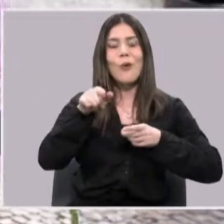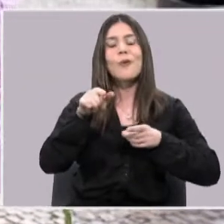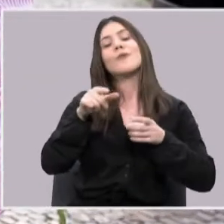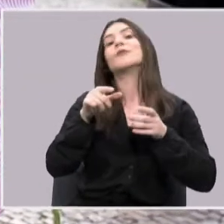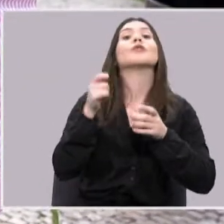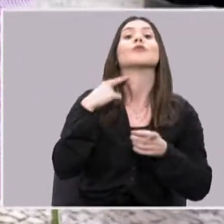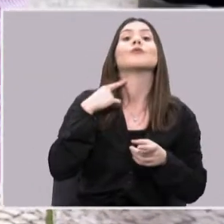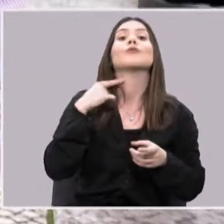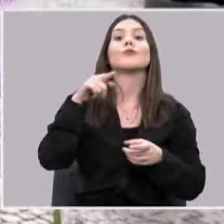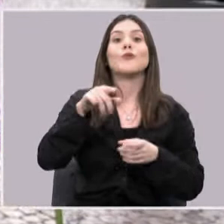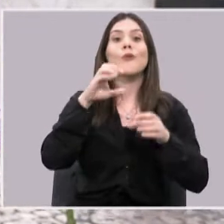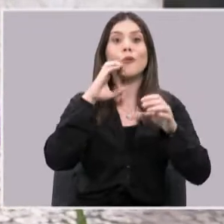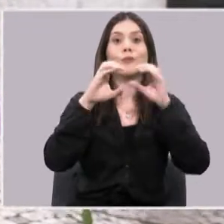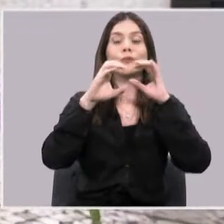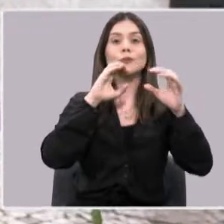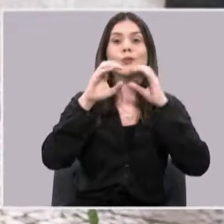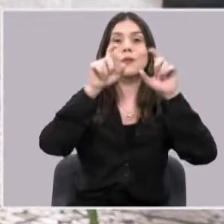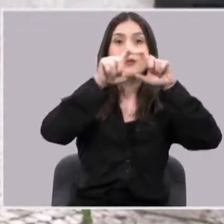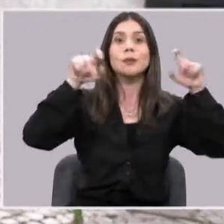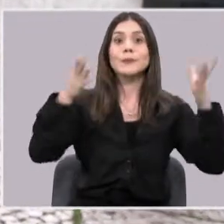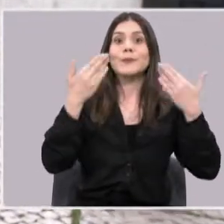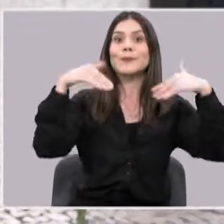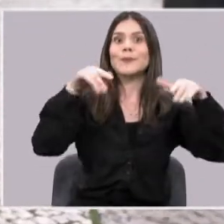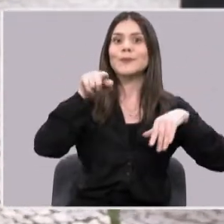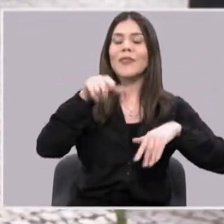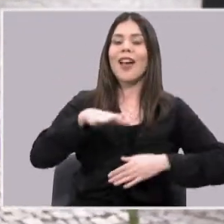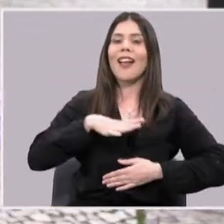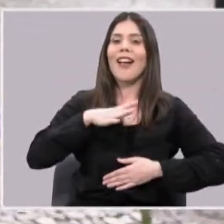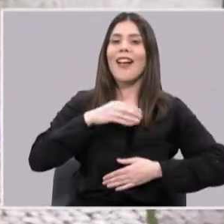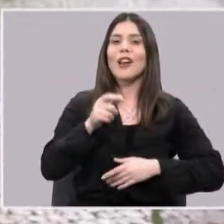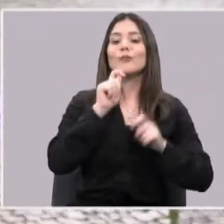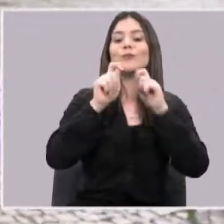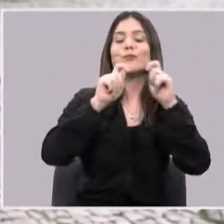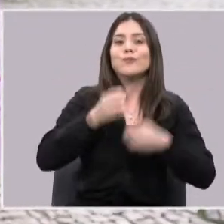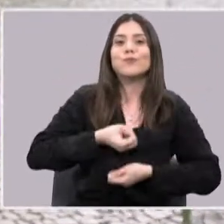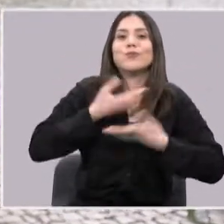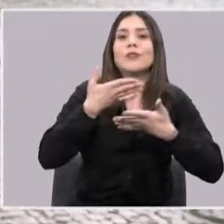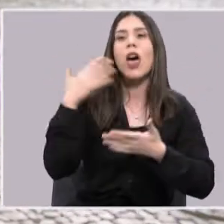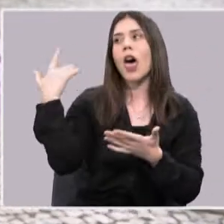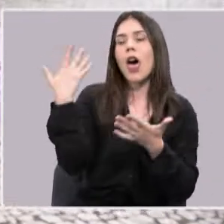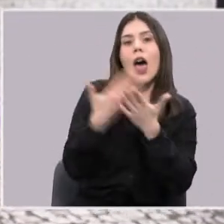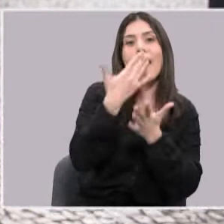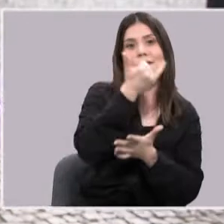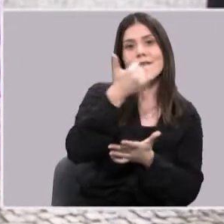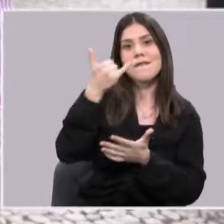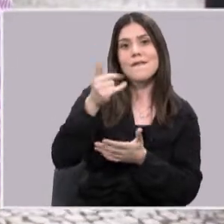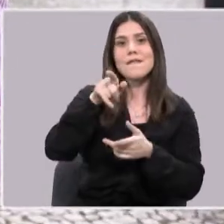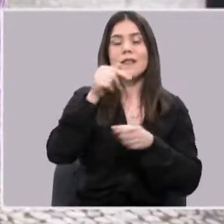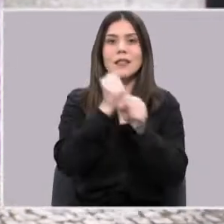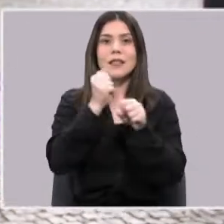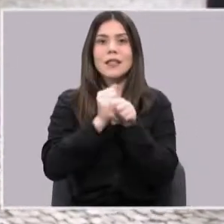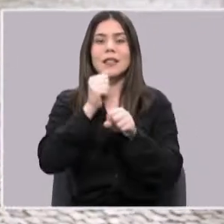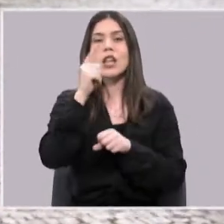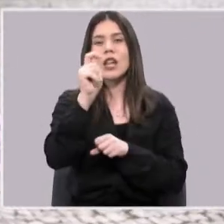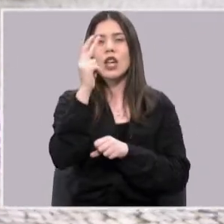Iniciou o seu percurso em comunicação empresarial, mas o jornalismo não ficou de fora. Fernando Esteves é jornalista há 22 anos. Trabalhou